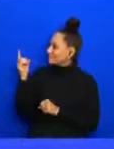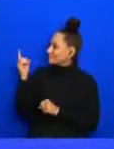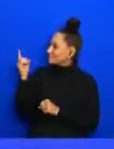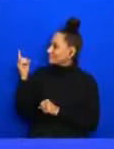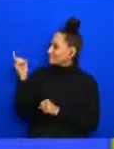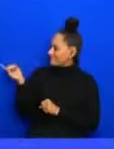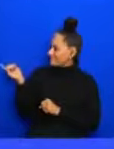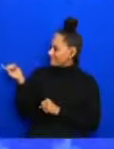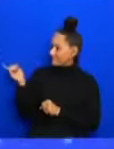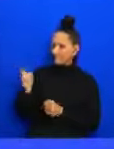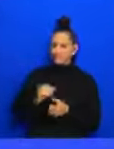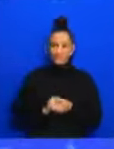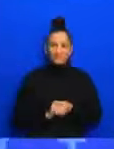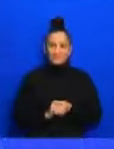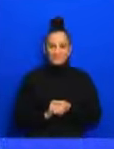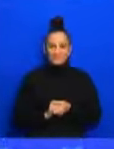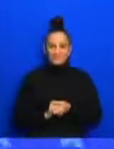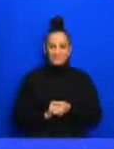Valendo!